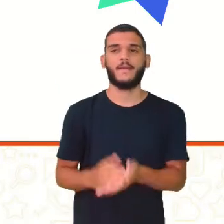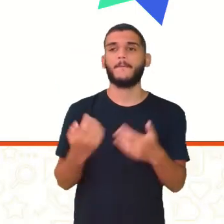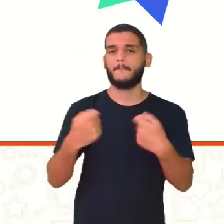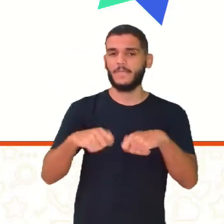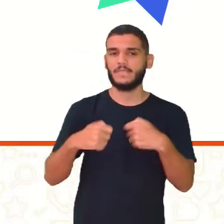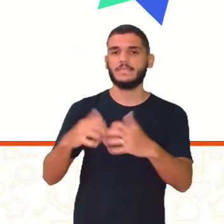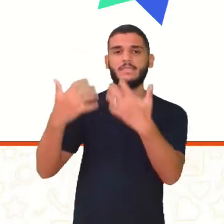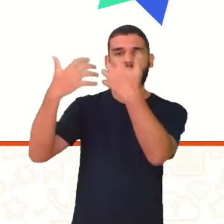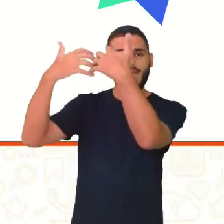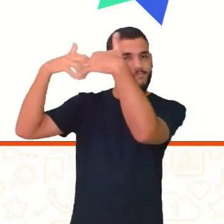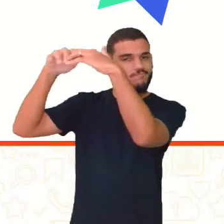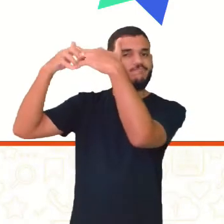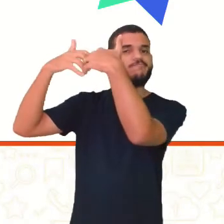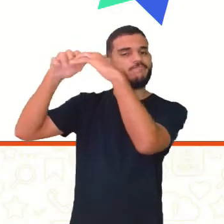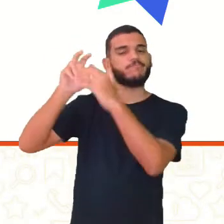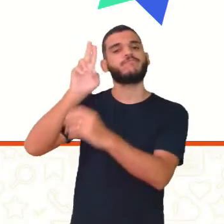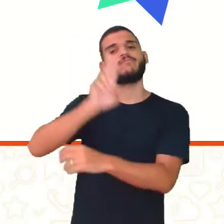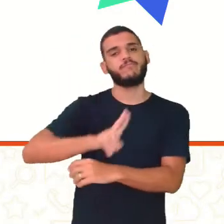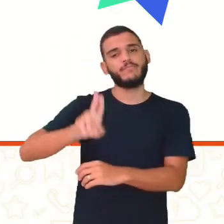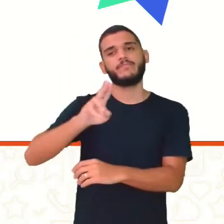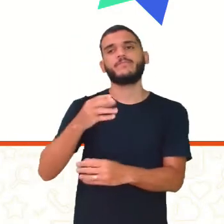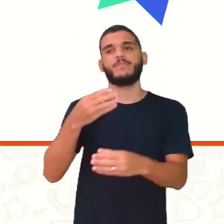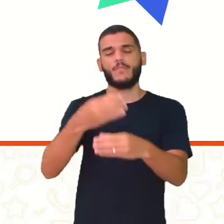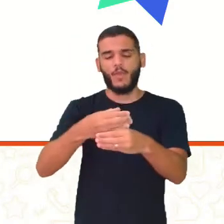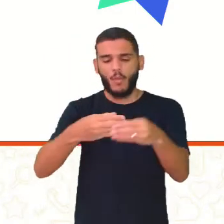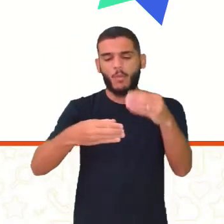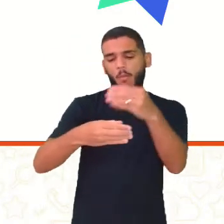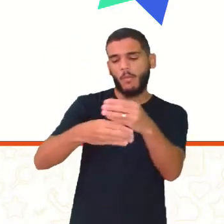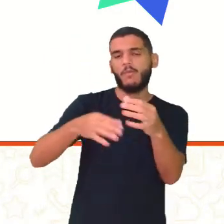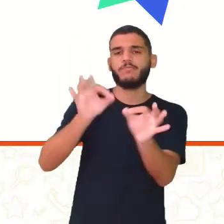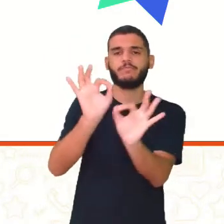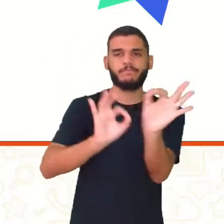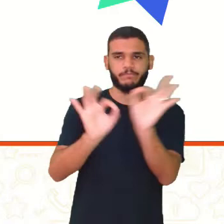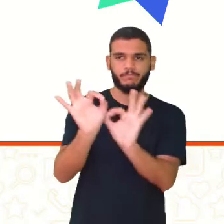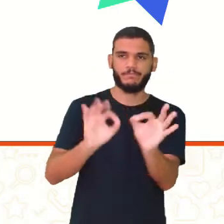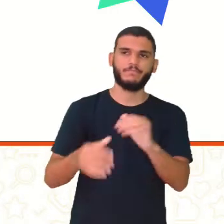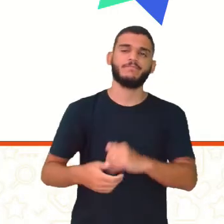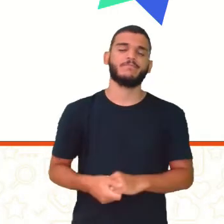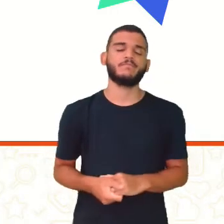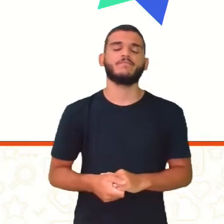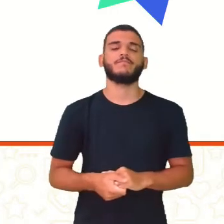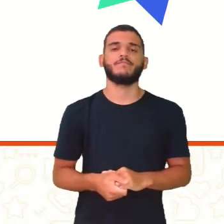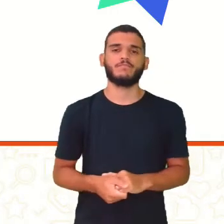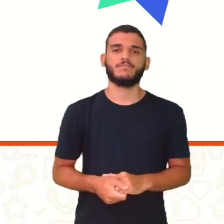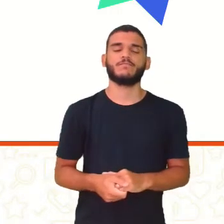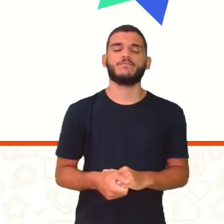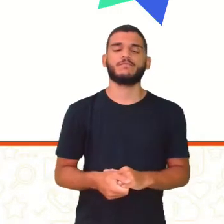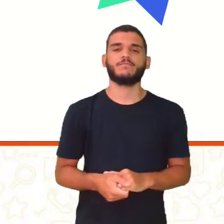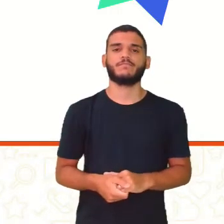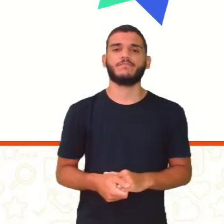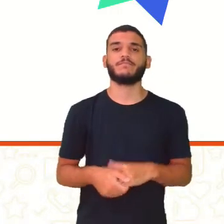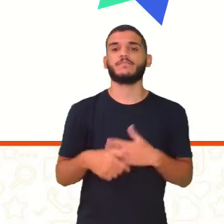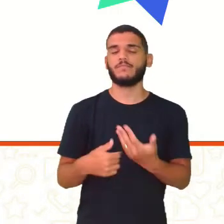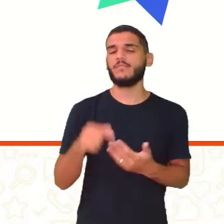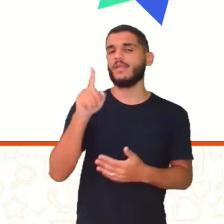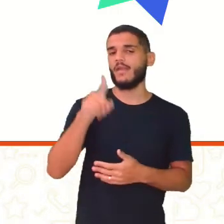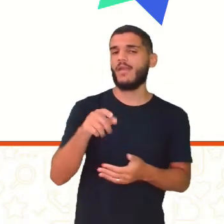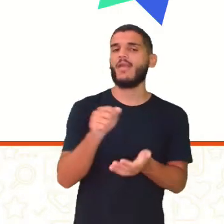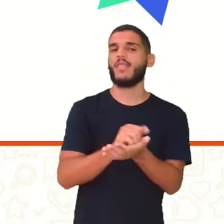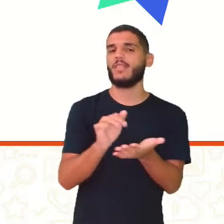raciocínio para fazer essa montagem, essa organização dessa atividade. São